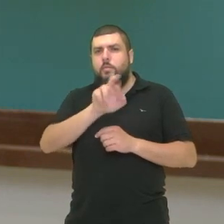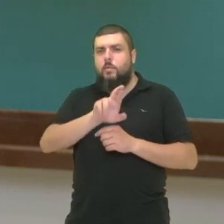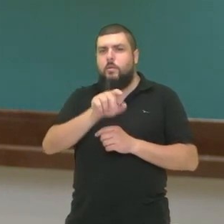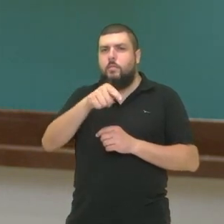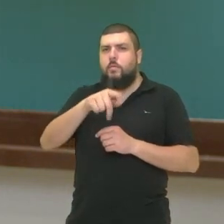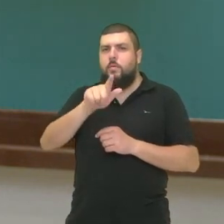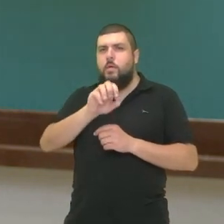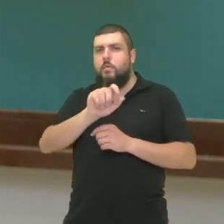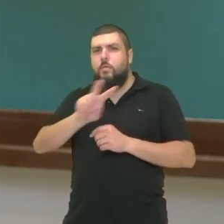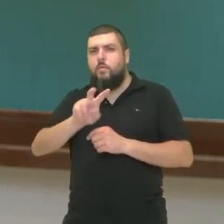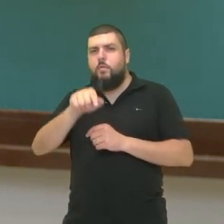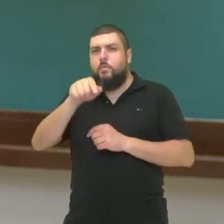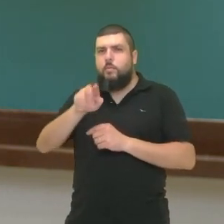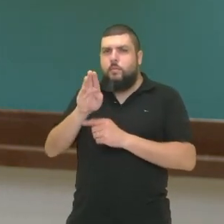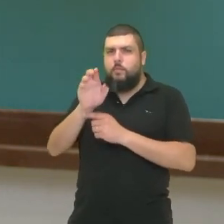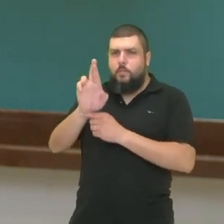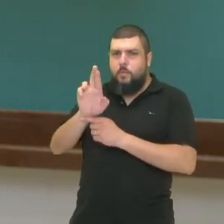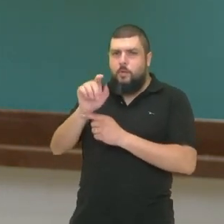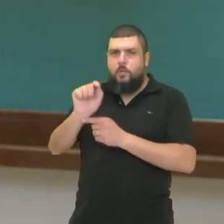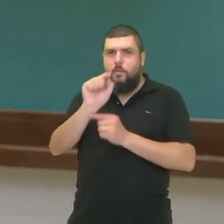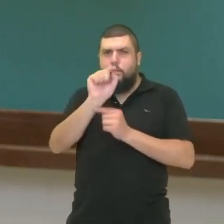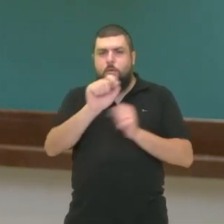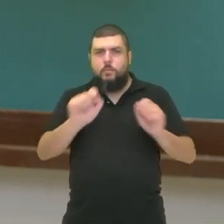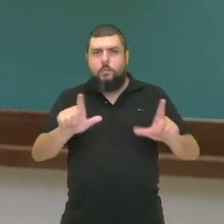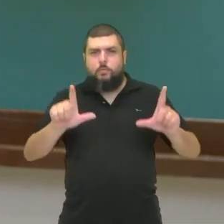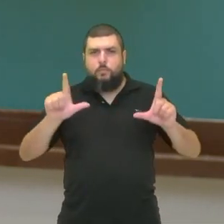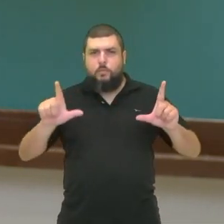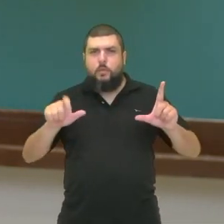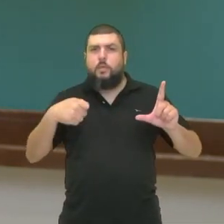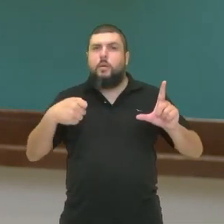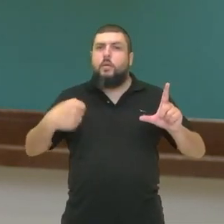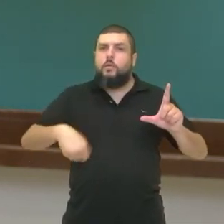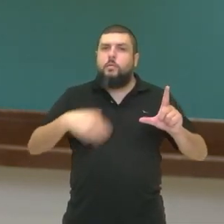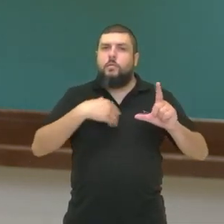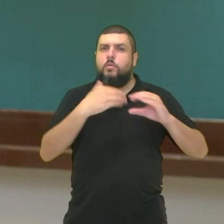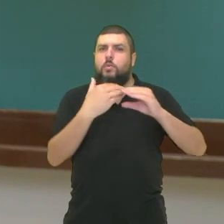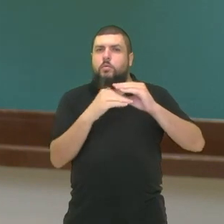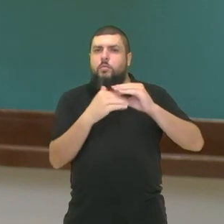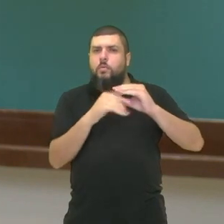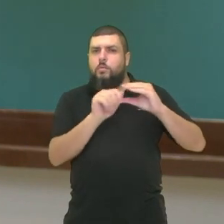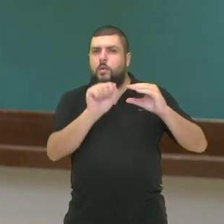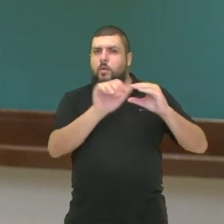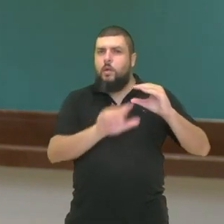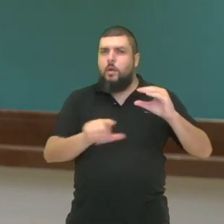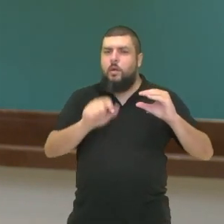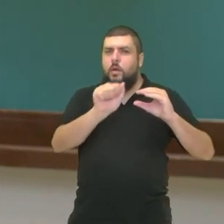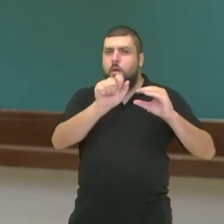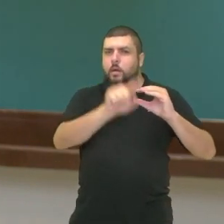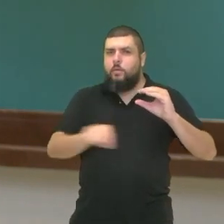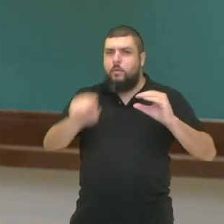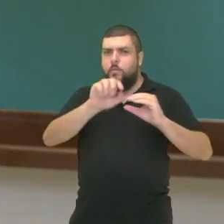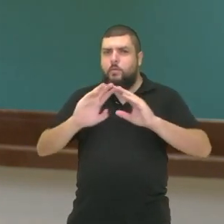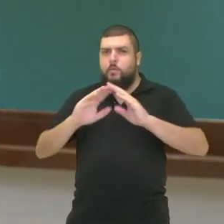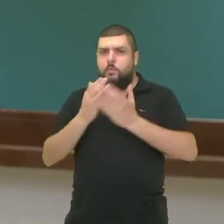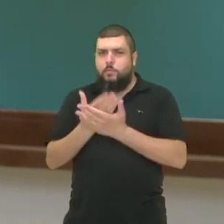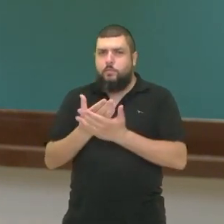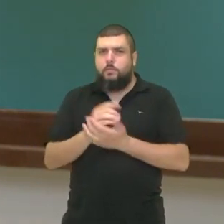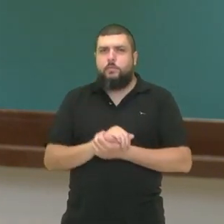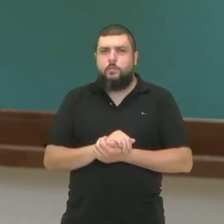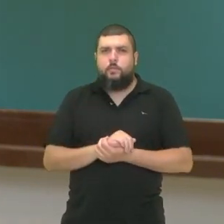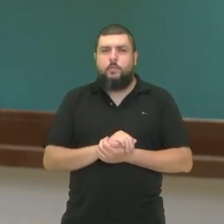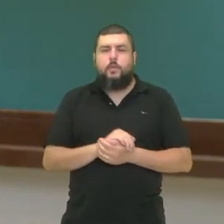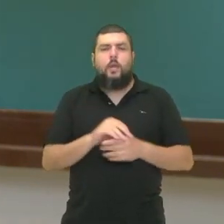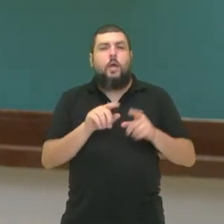redação.pr.gov.br, clica lá, tem que estar logado no teu @escola. Aí você escolhe a proposta do texto